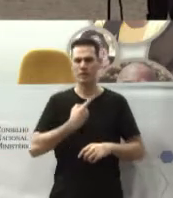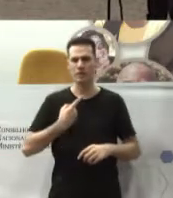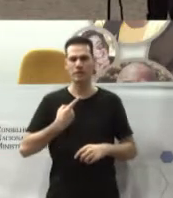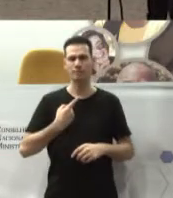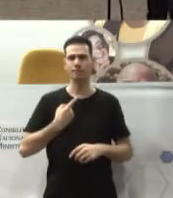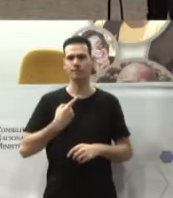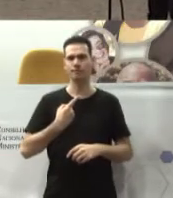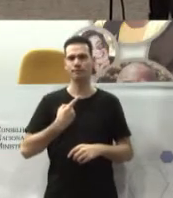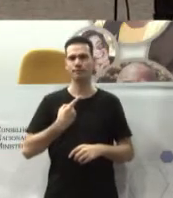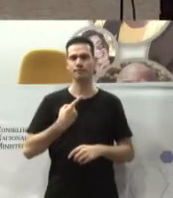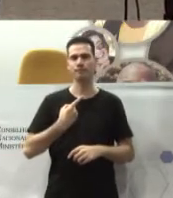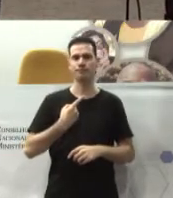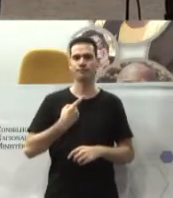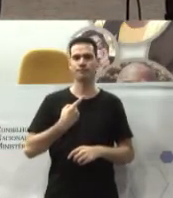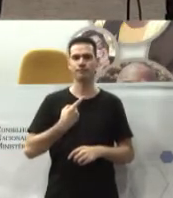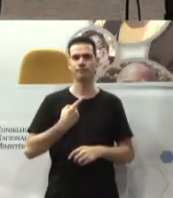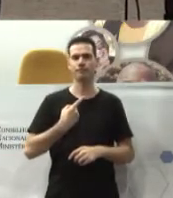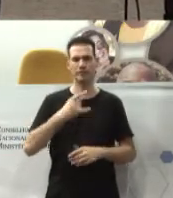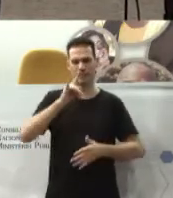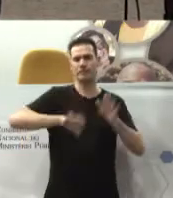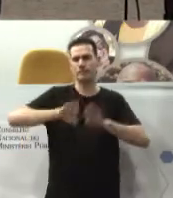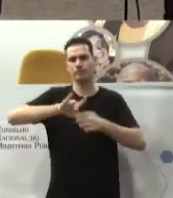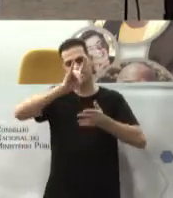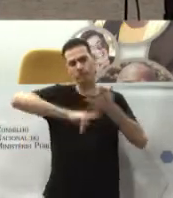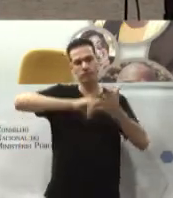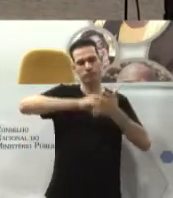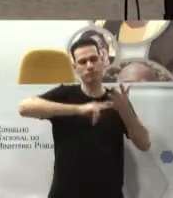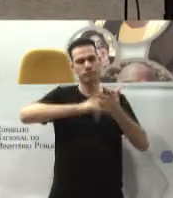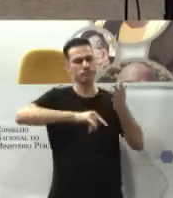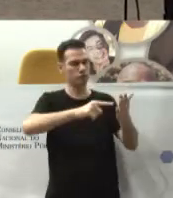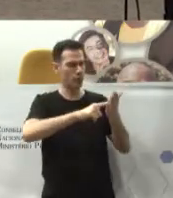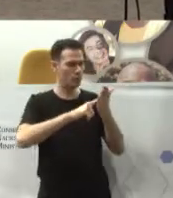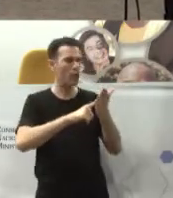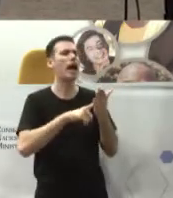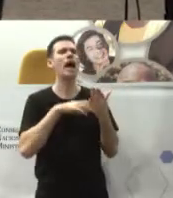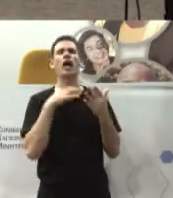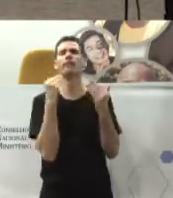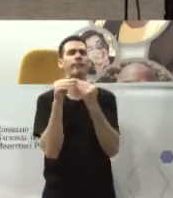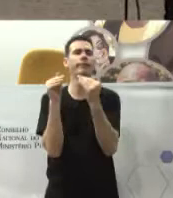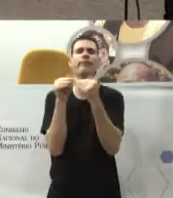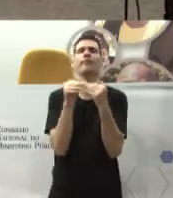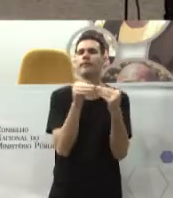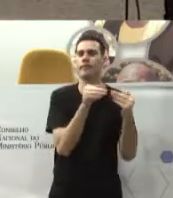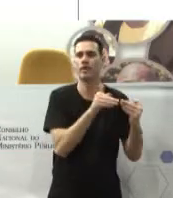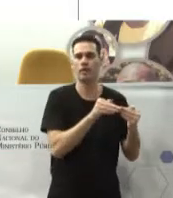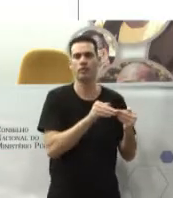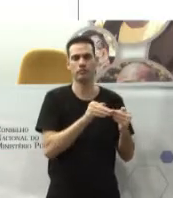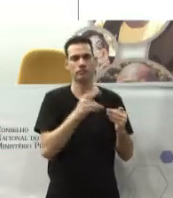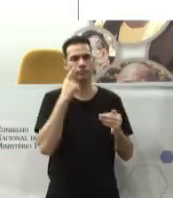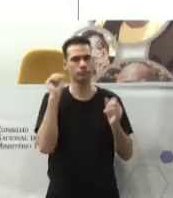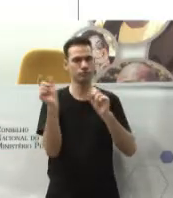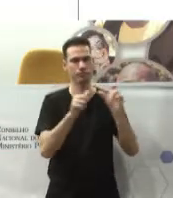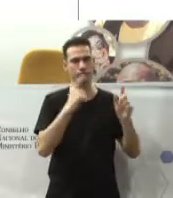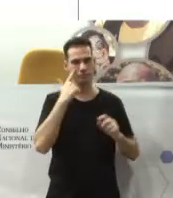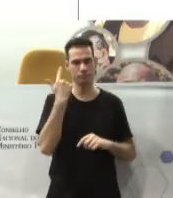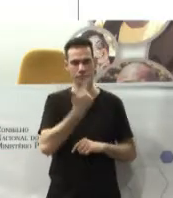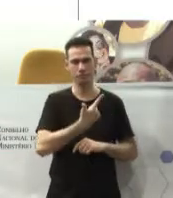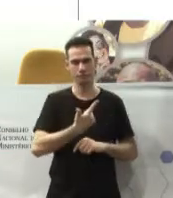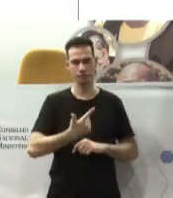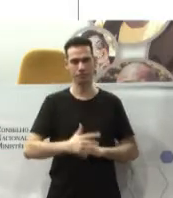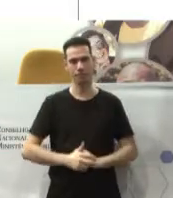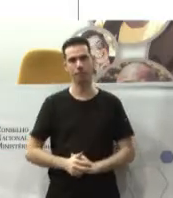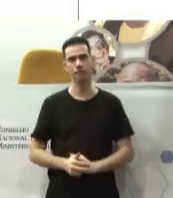relação ao que nos é peticionado, tendemos a concordar com tudo. De outra forma, tenho eu